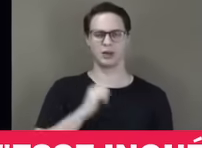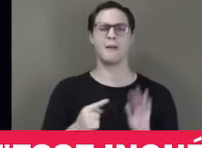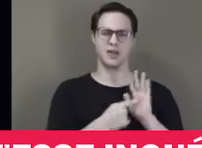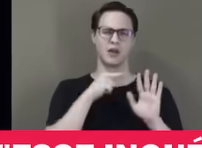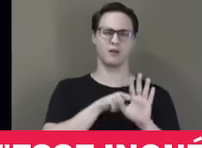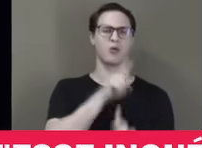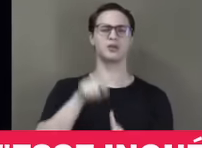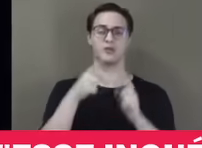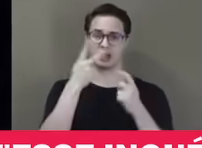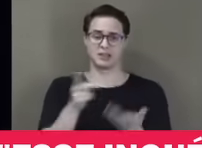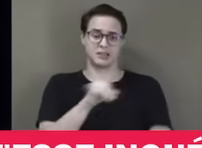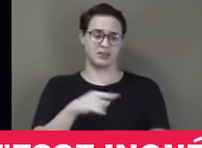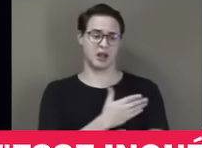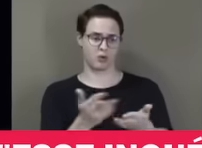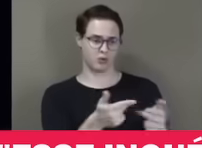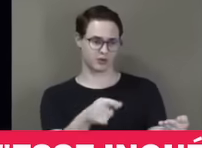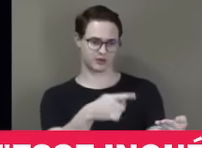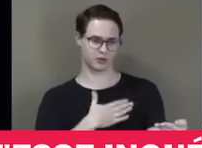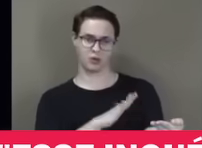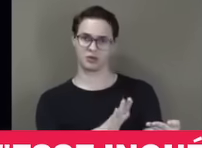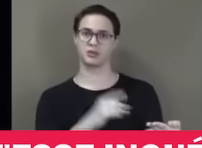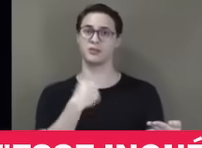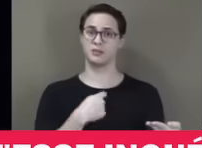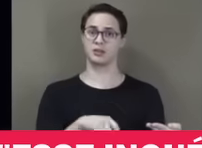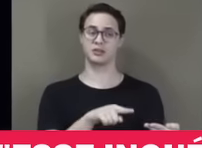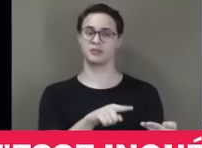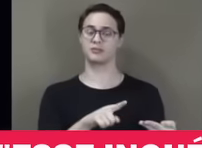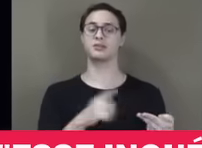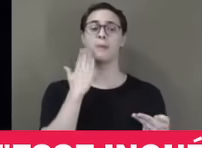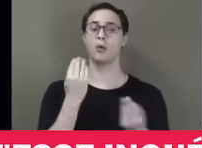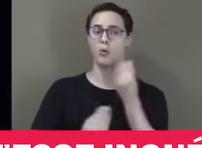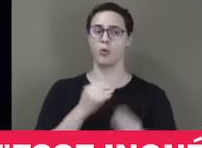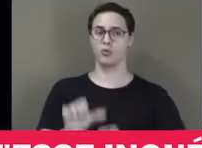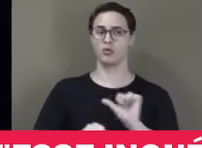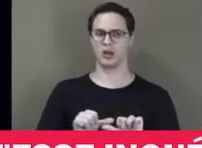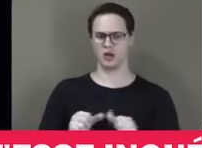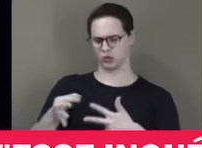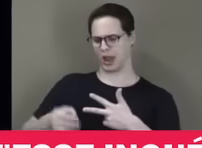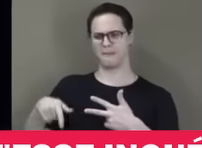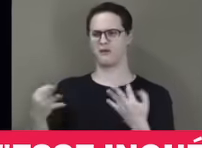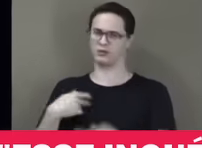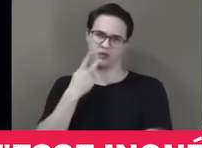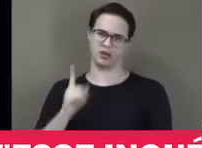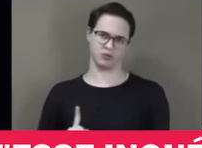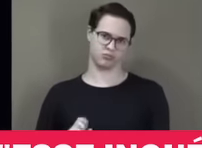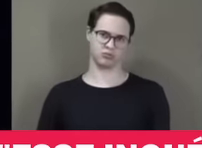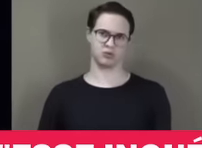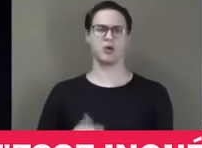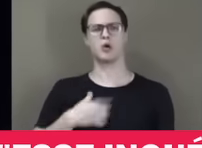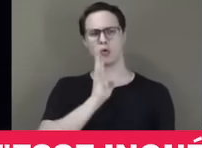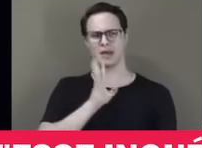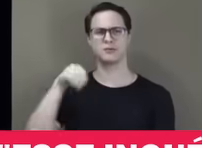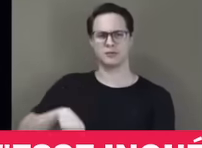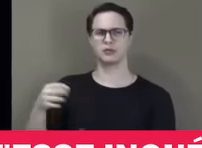se há fatos que não são desejáveis, e usar. Eu não estou dizendo que o Poder Judiciário brasileiro é perfeito. Eu o conheço profundamente, por